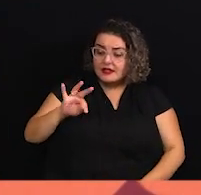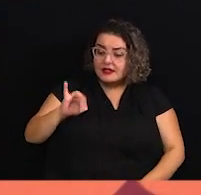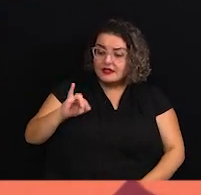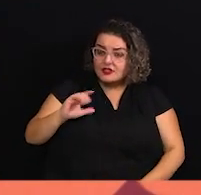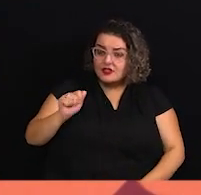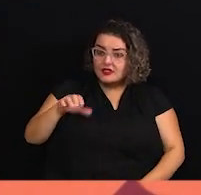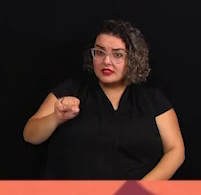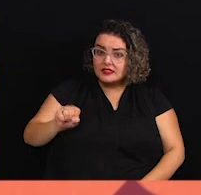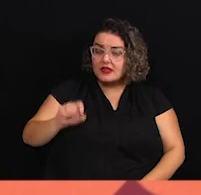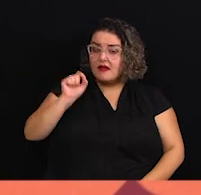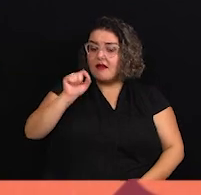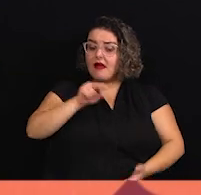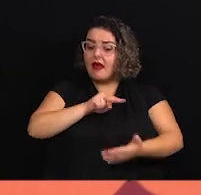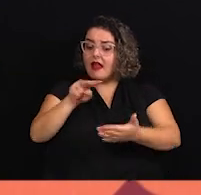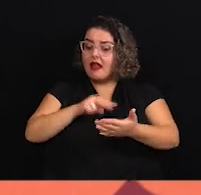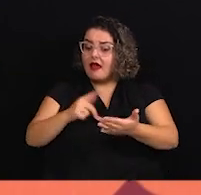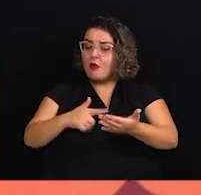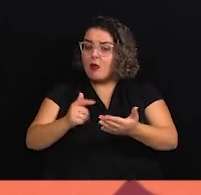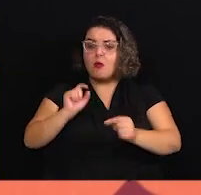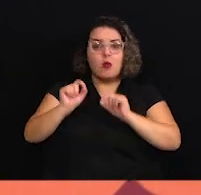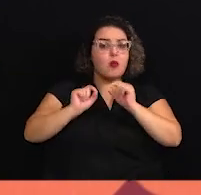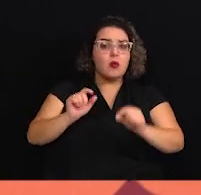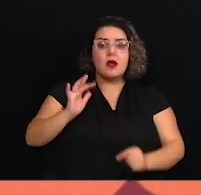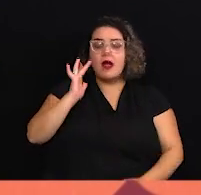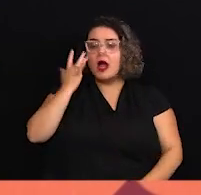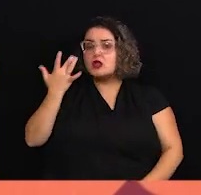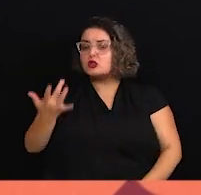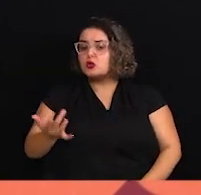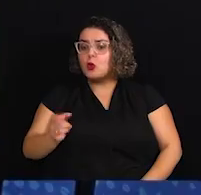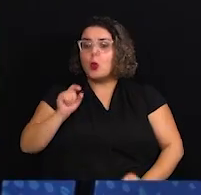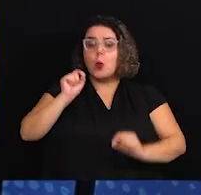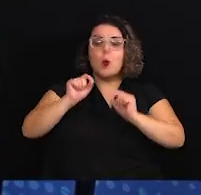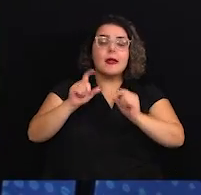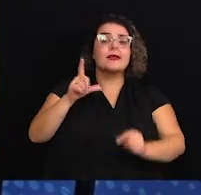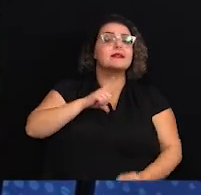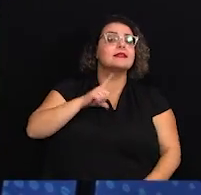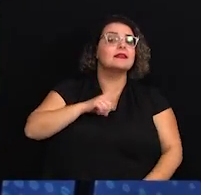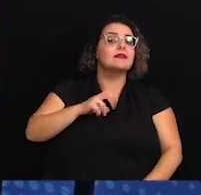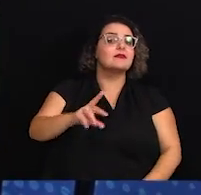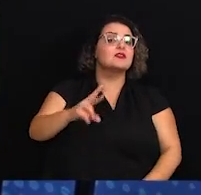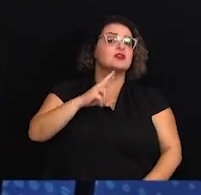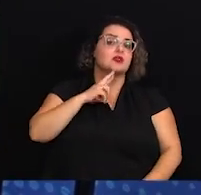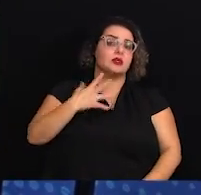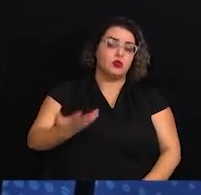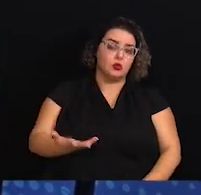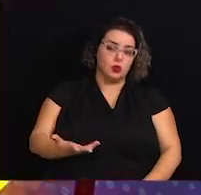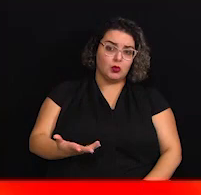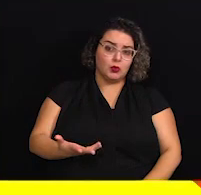né? Quem leu o livro, né? O que achou? Qual foi o retorno que você teve?